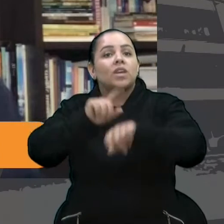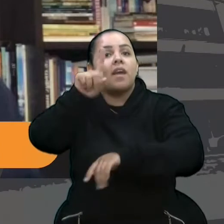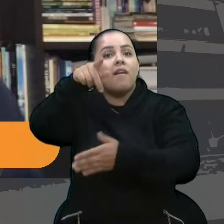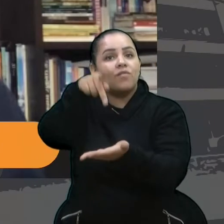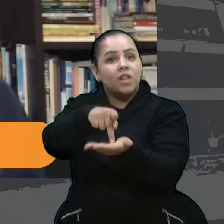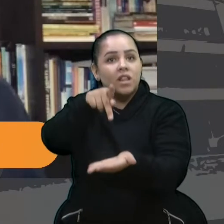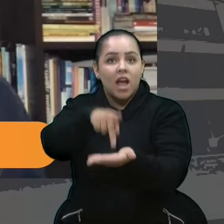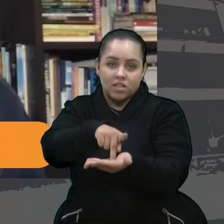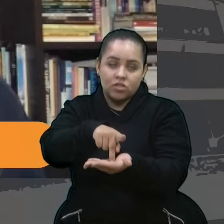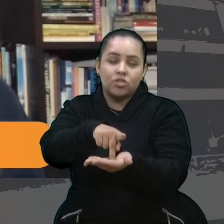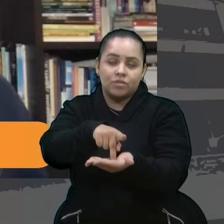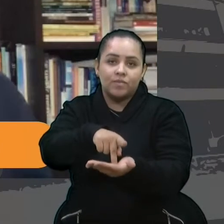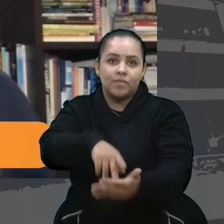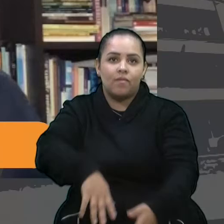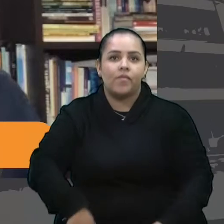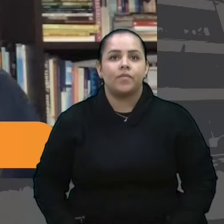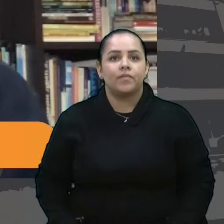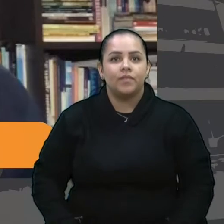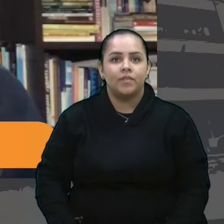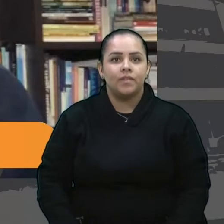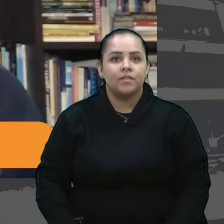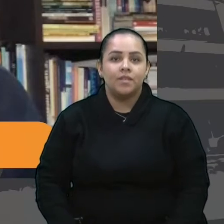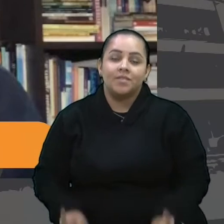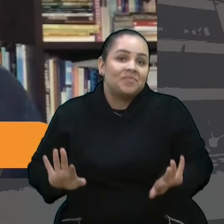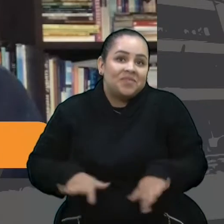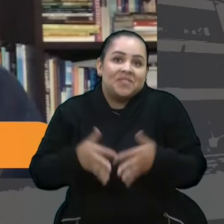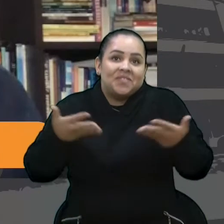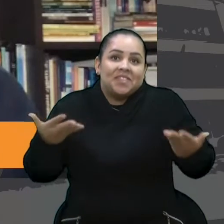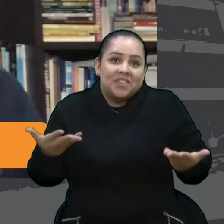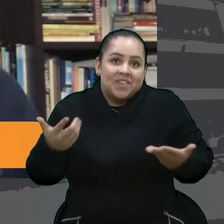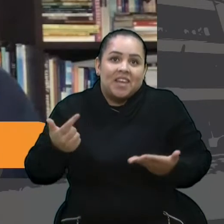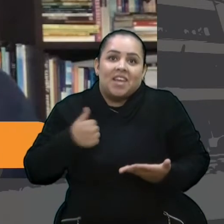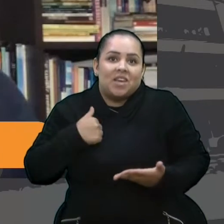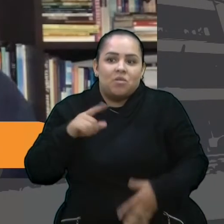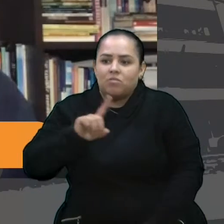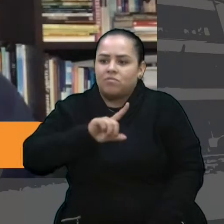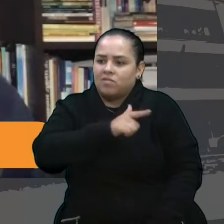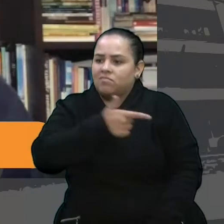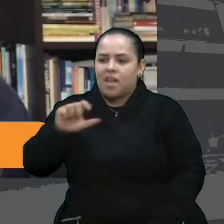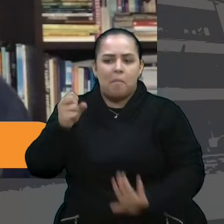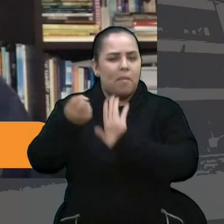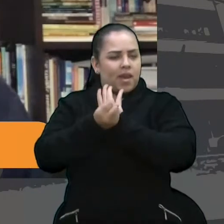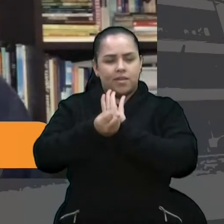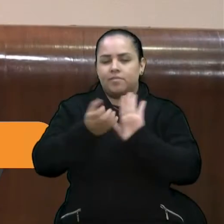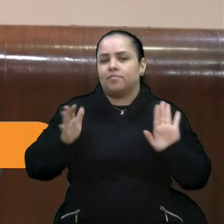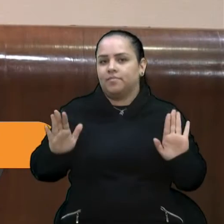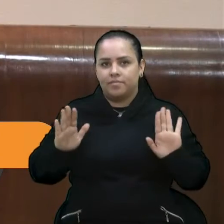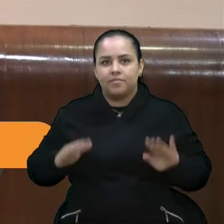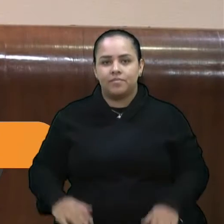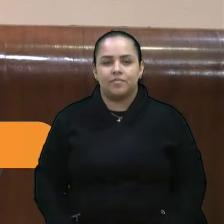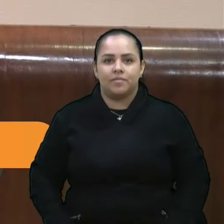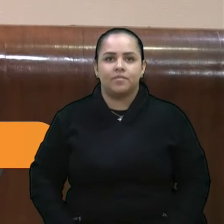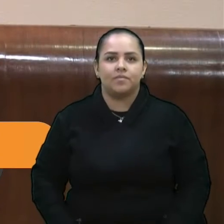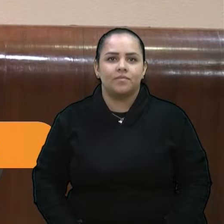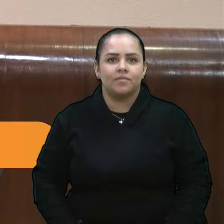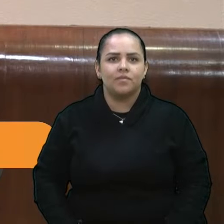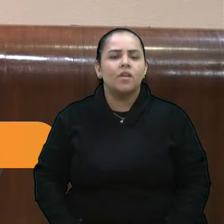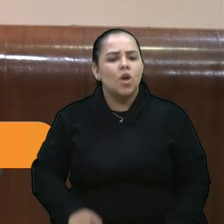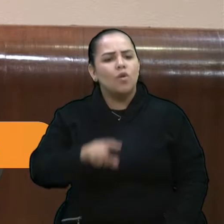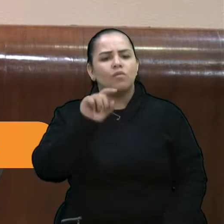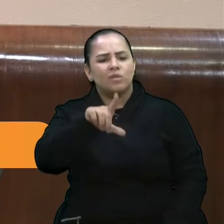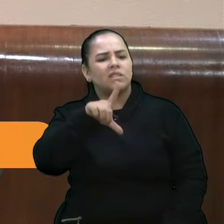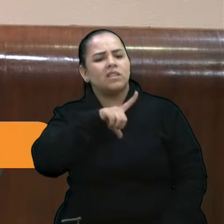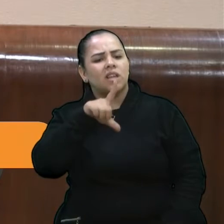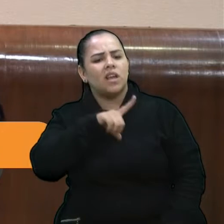Então, eu não me ponho carimbo, não. Sabe que você teve um tempo